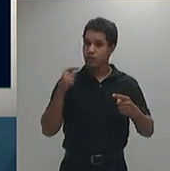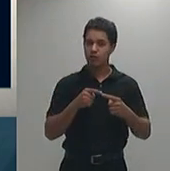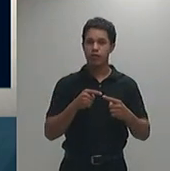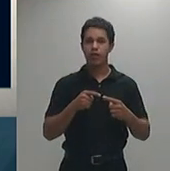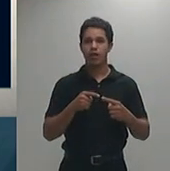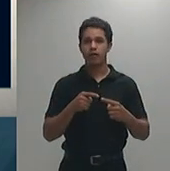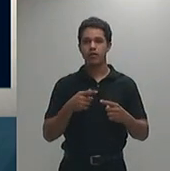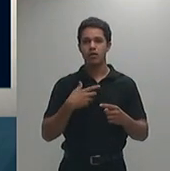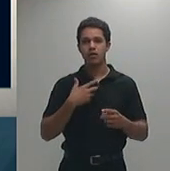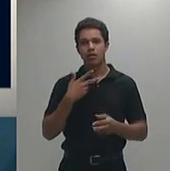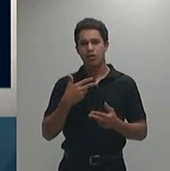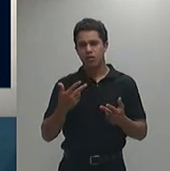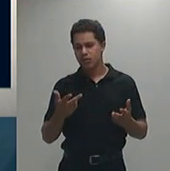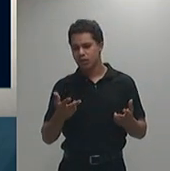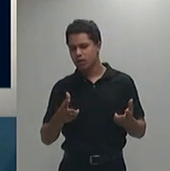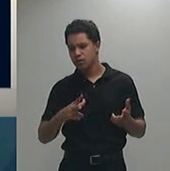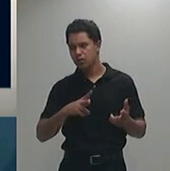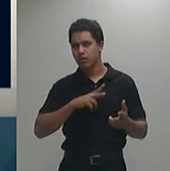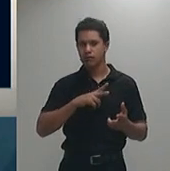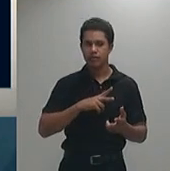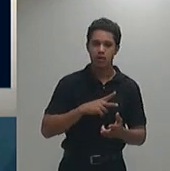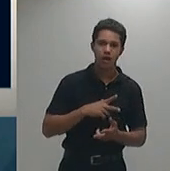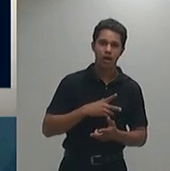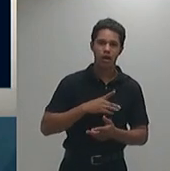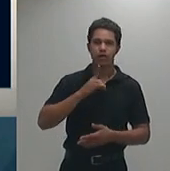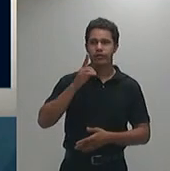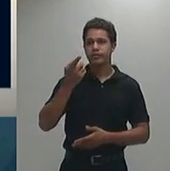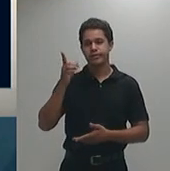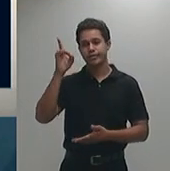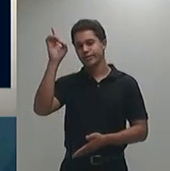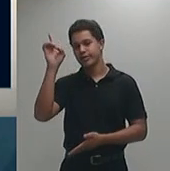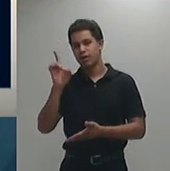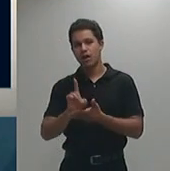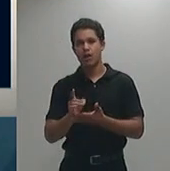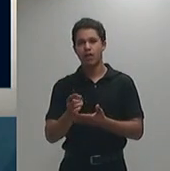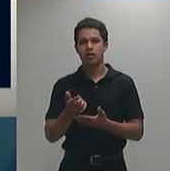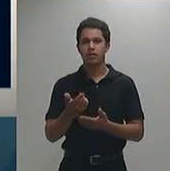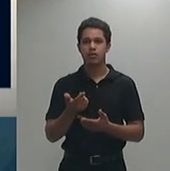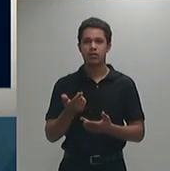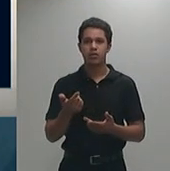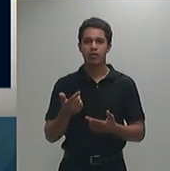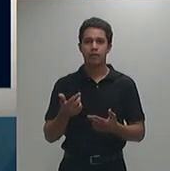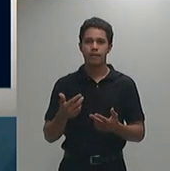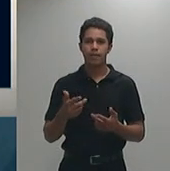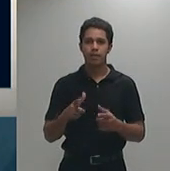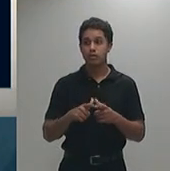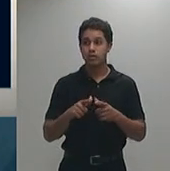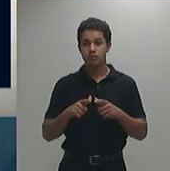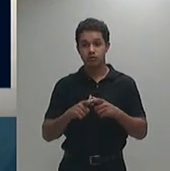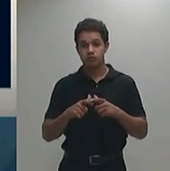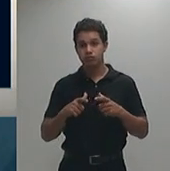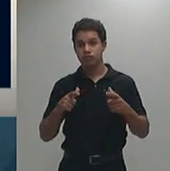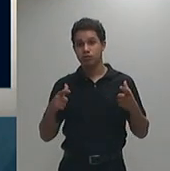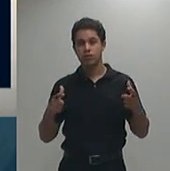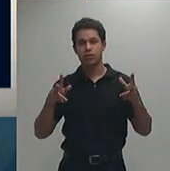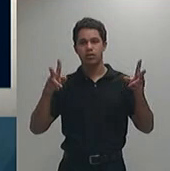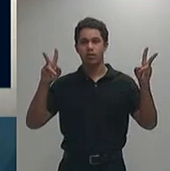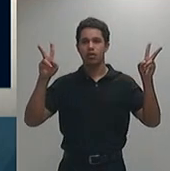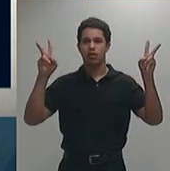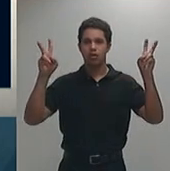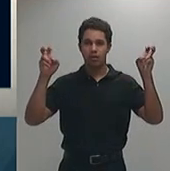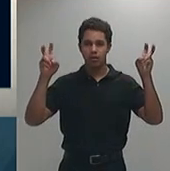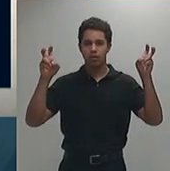de particularidades questões de direito específicas subjacente a esse amplíssimo tema